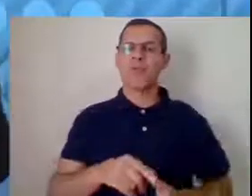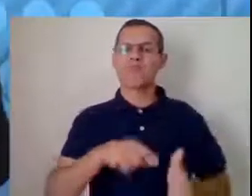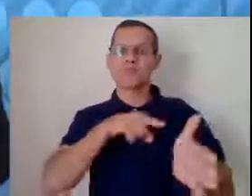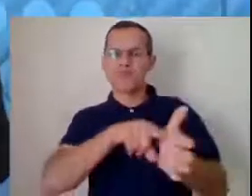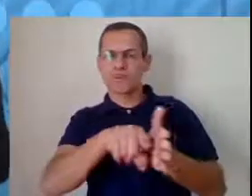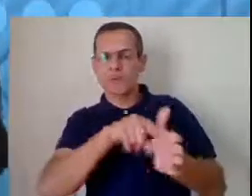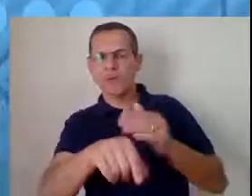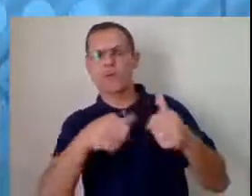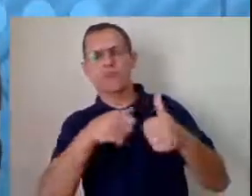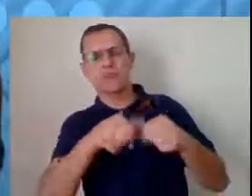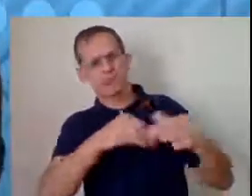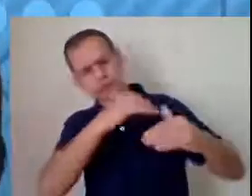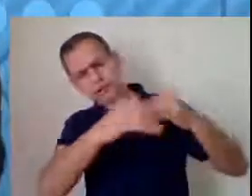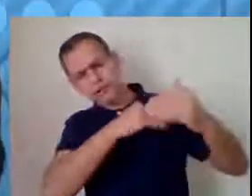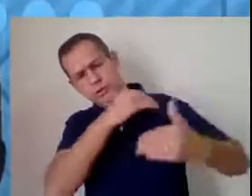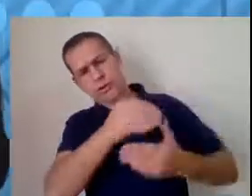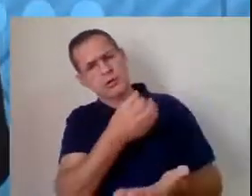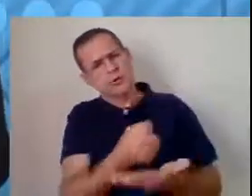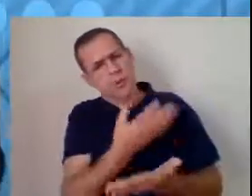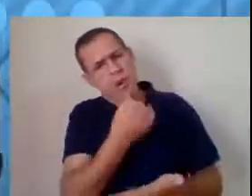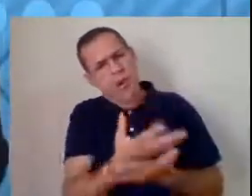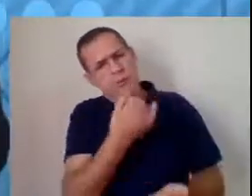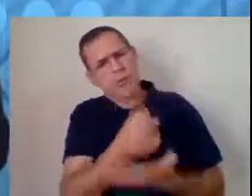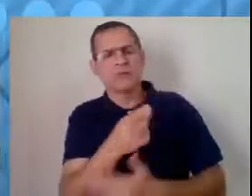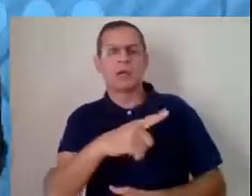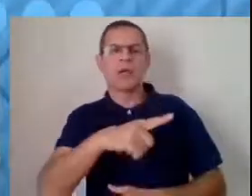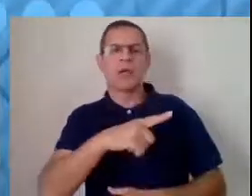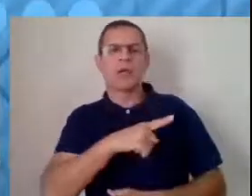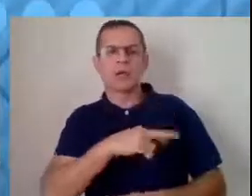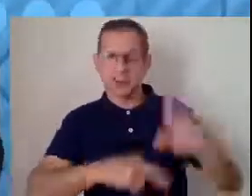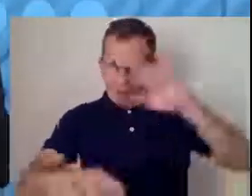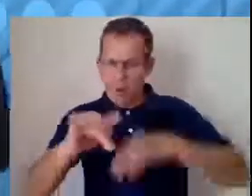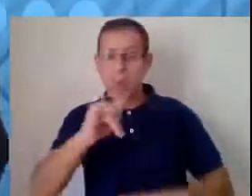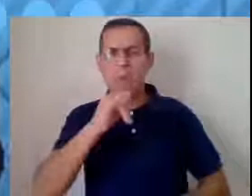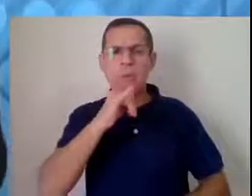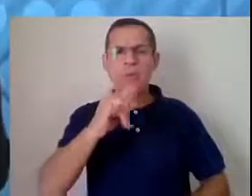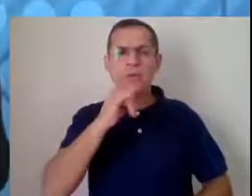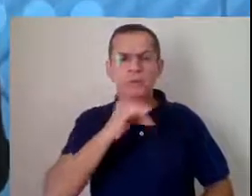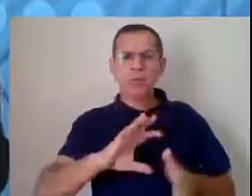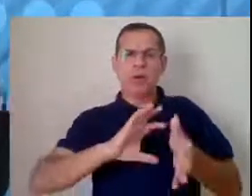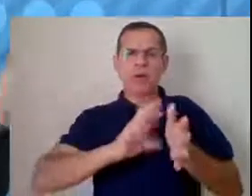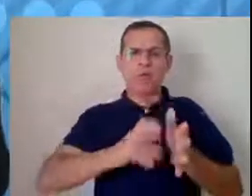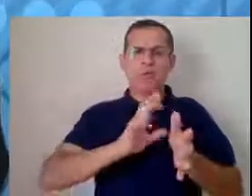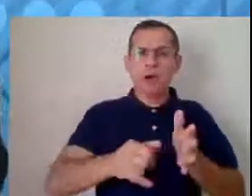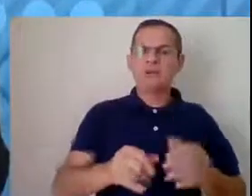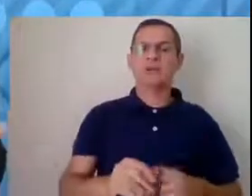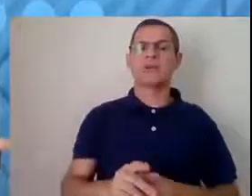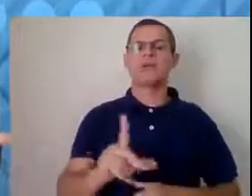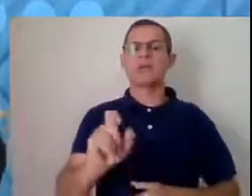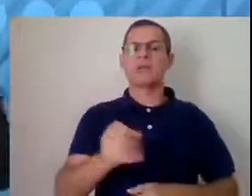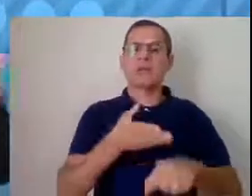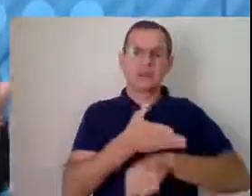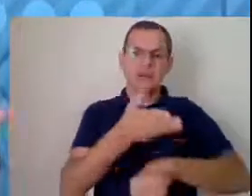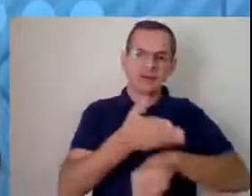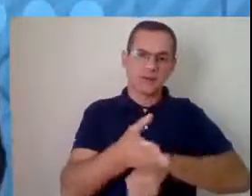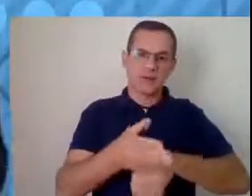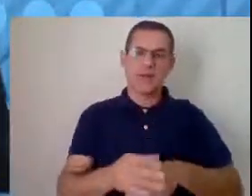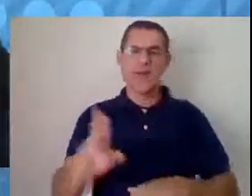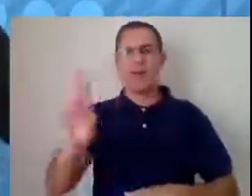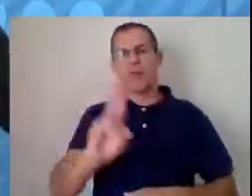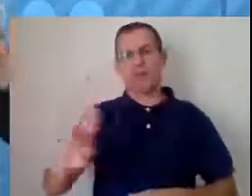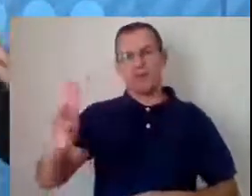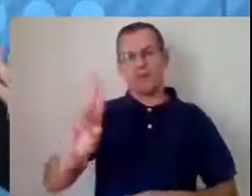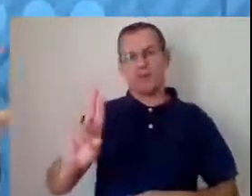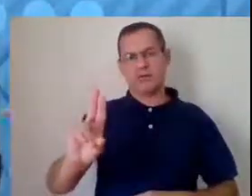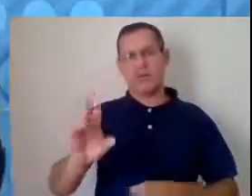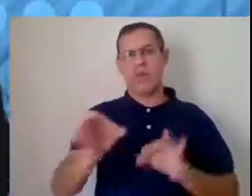você está desenvolvendo um aplicativo, você tem que ver, por exemplo, os bancos de dados que são acessados pelo usuário.